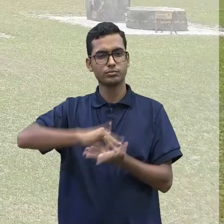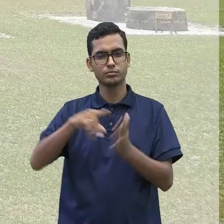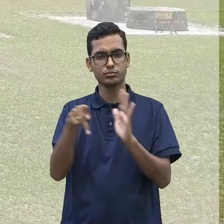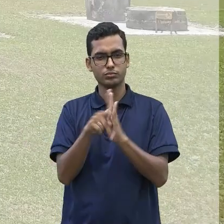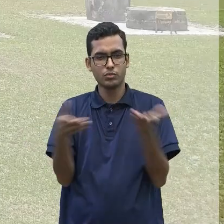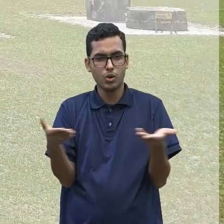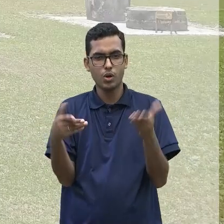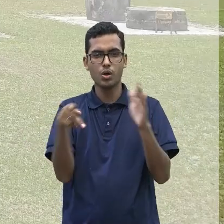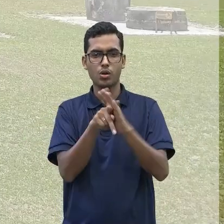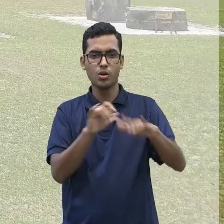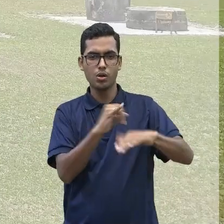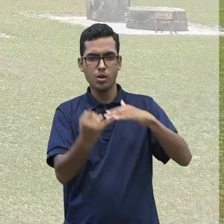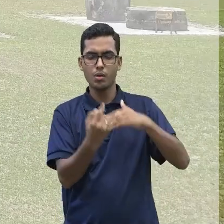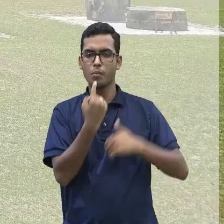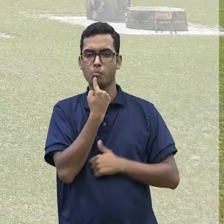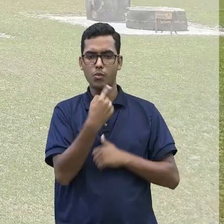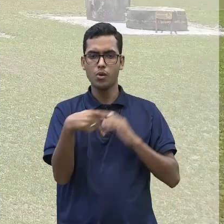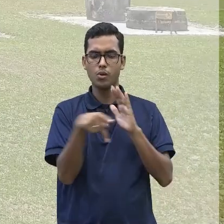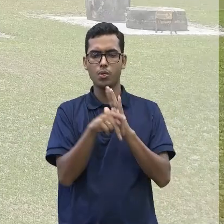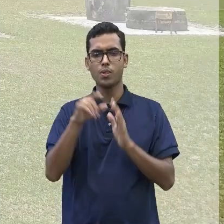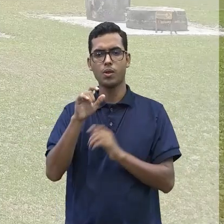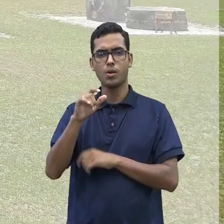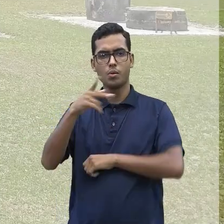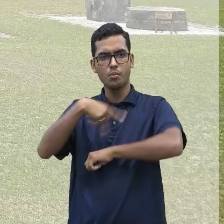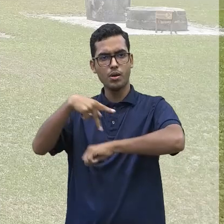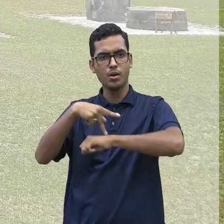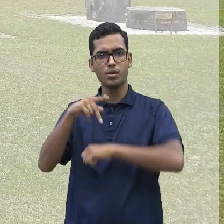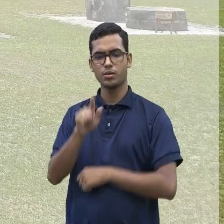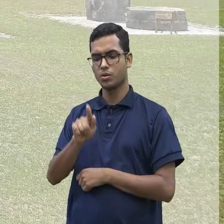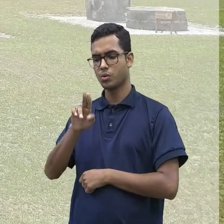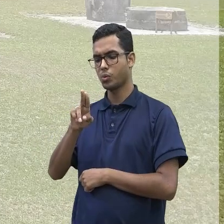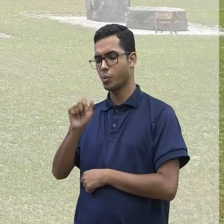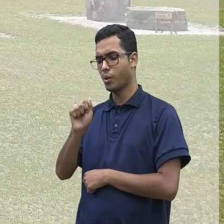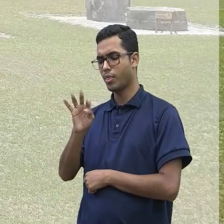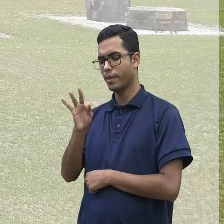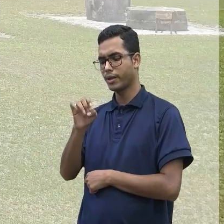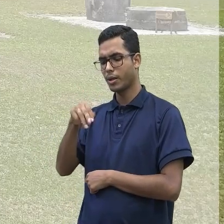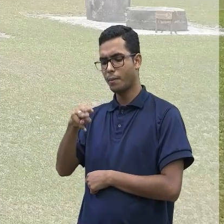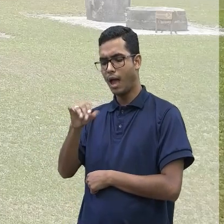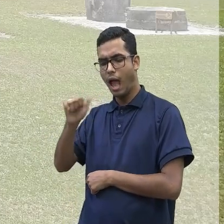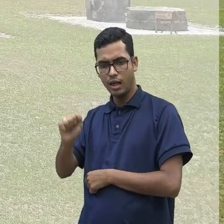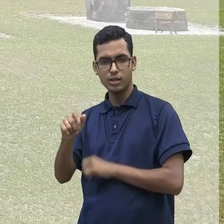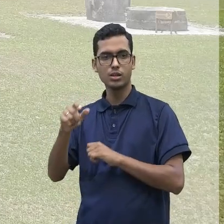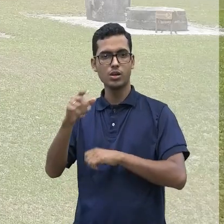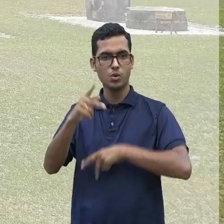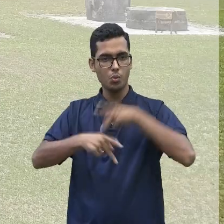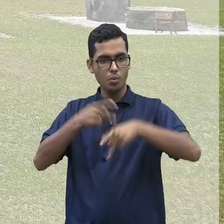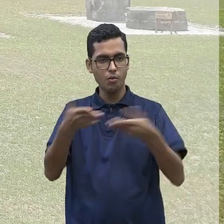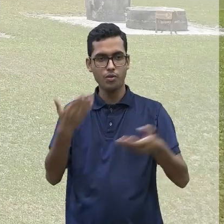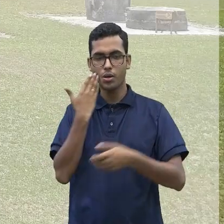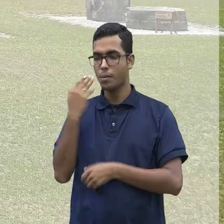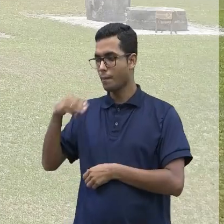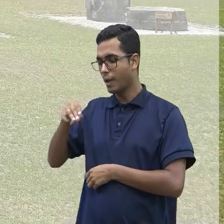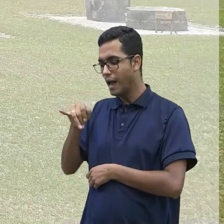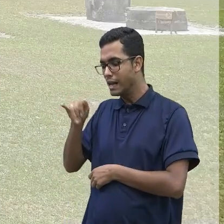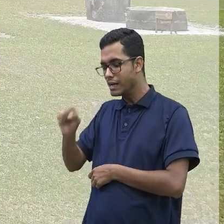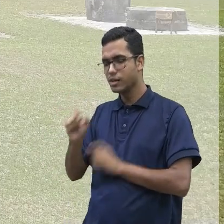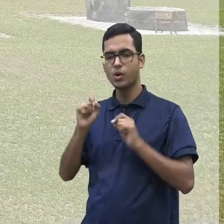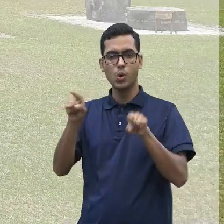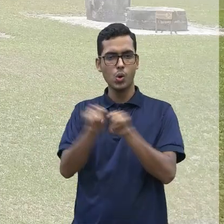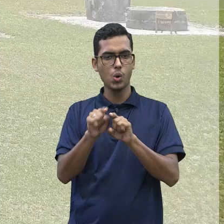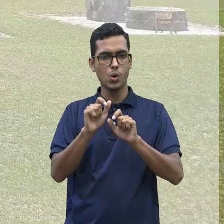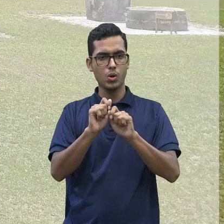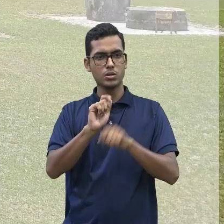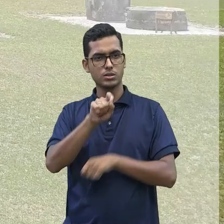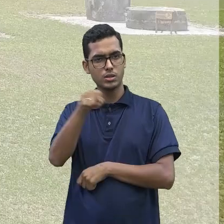Guatemala. Essas ruínas fazem referência justamente a um local religioso, a um local político, econômico e